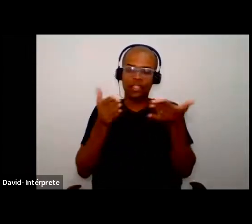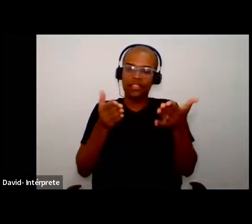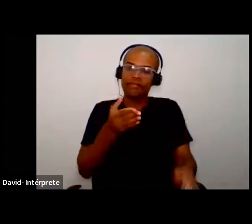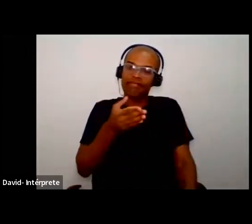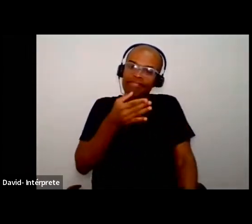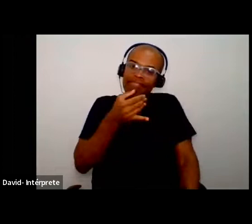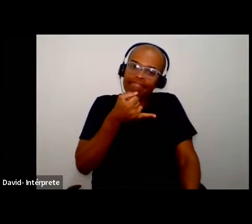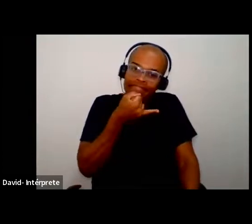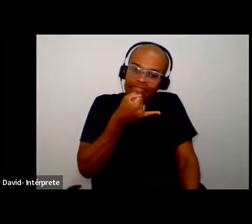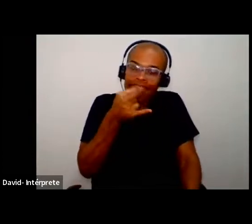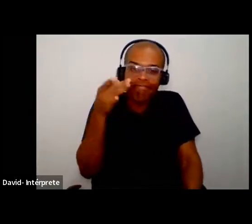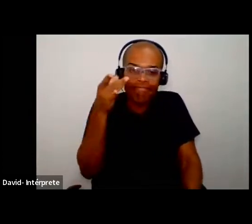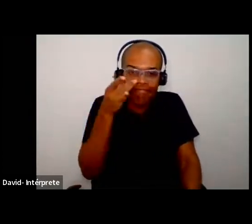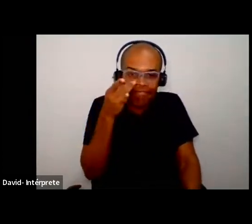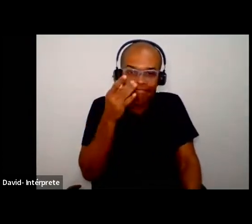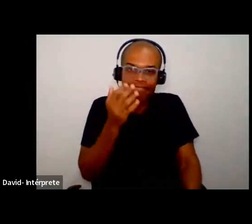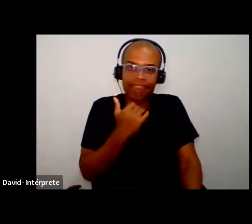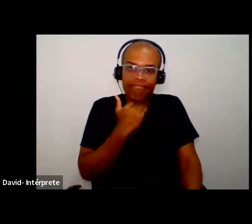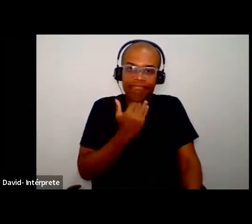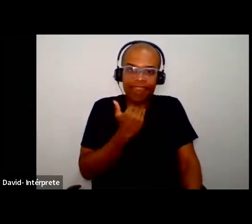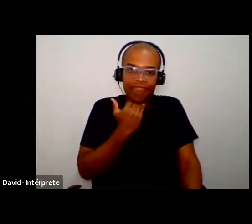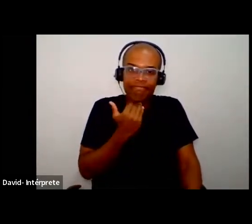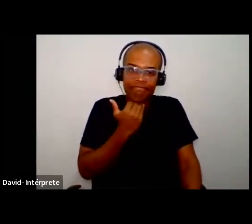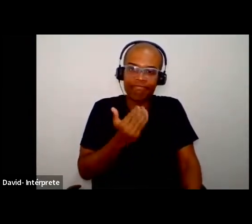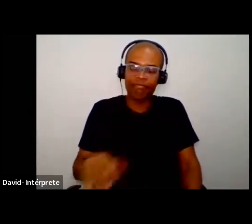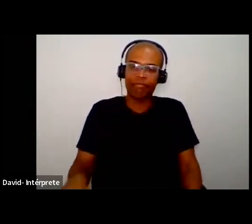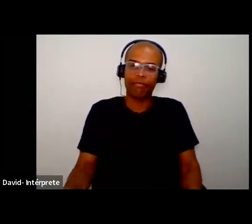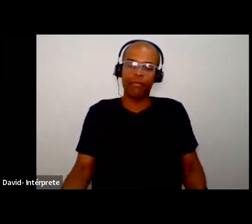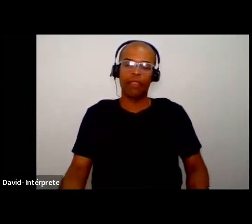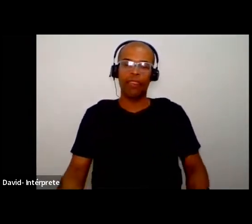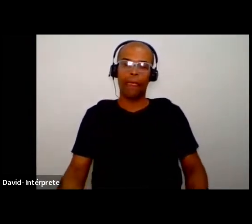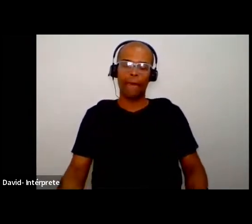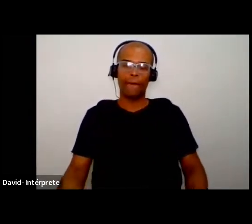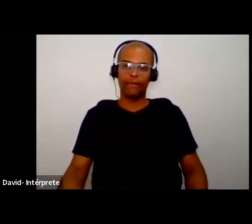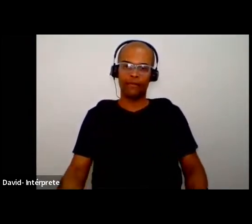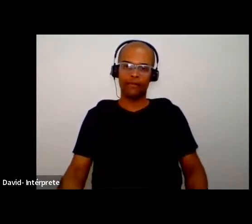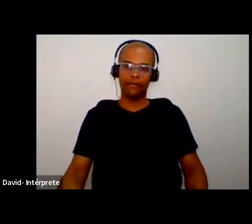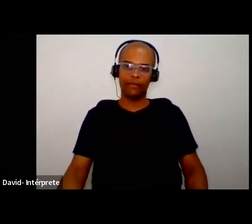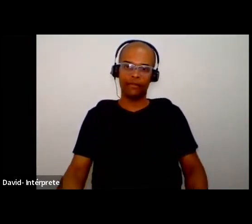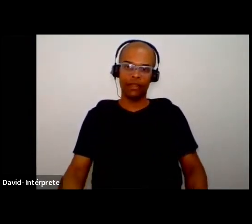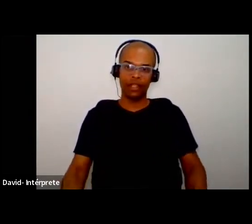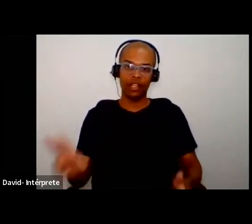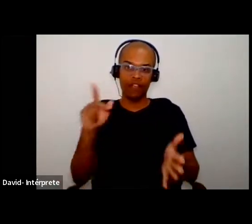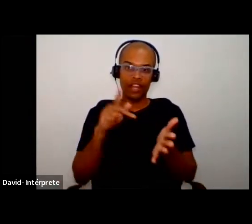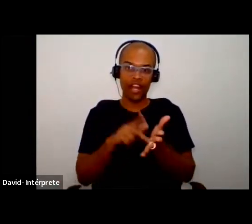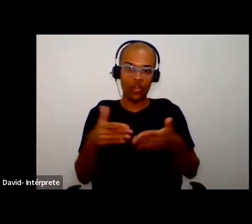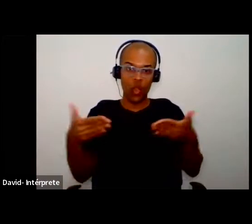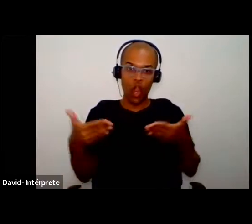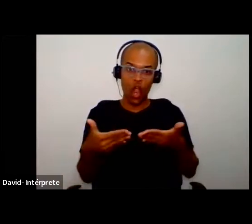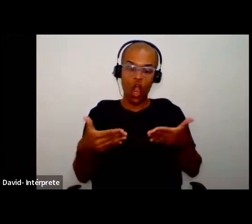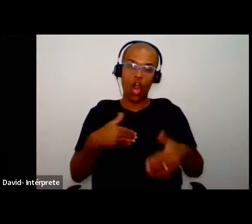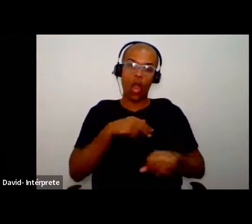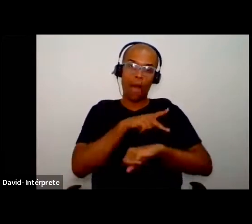estar aí presencialmente. Eu estou, na verdade, na Bélgica, que já são